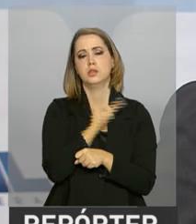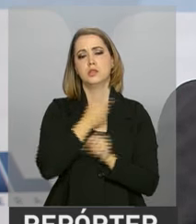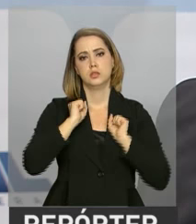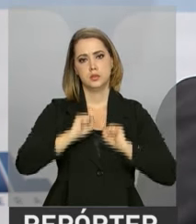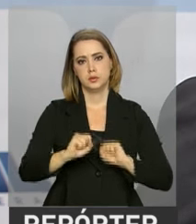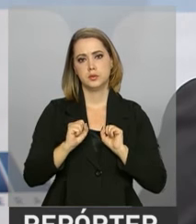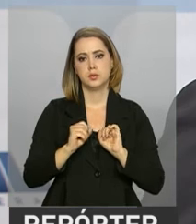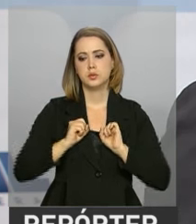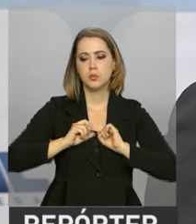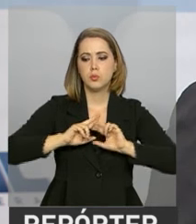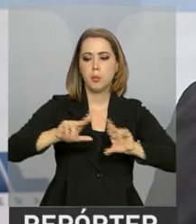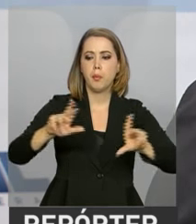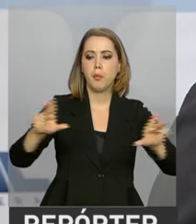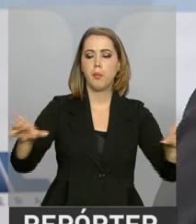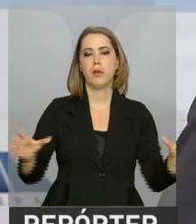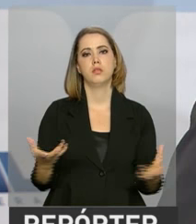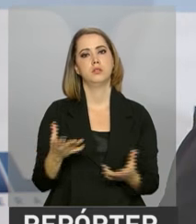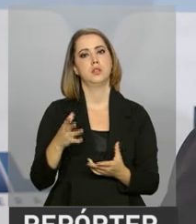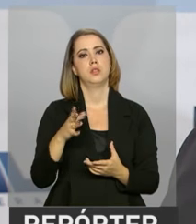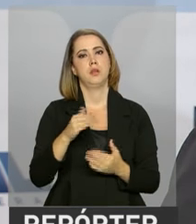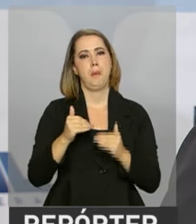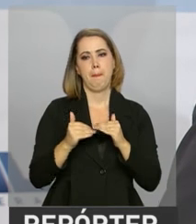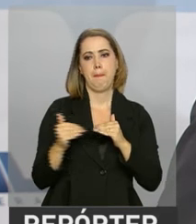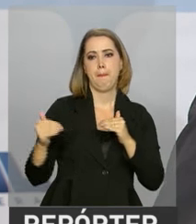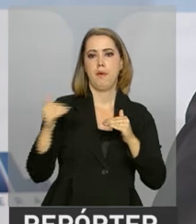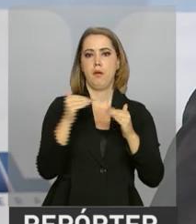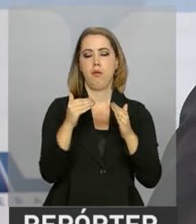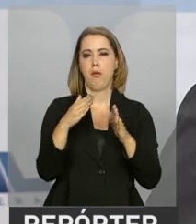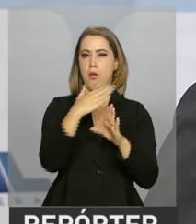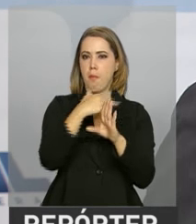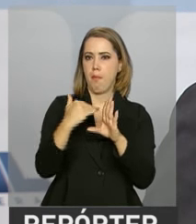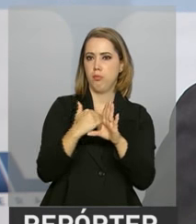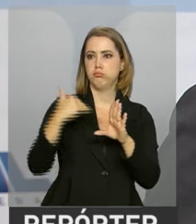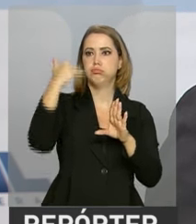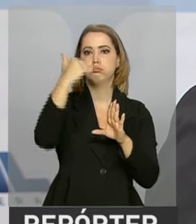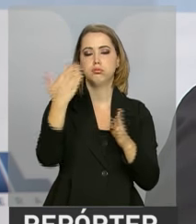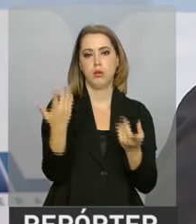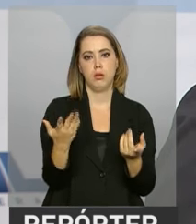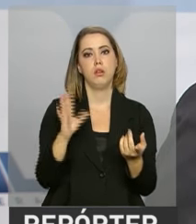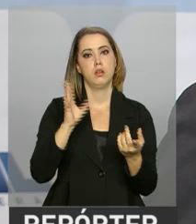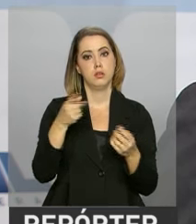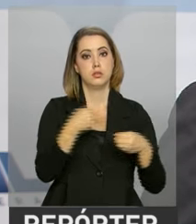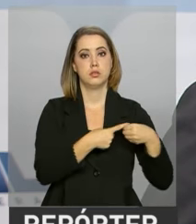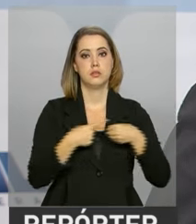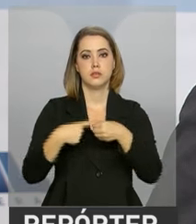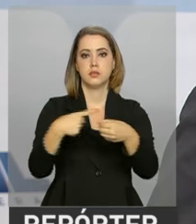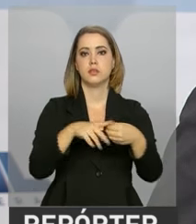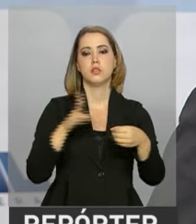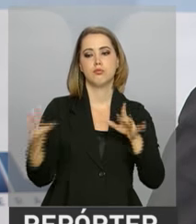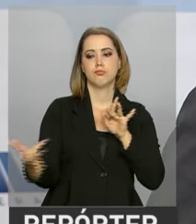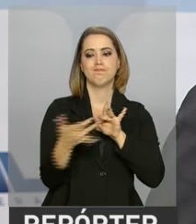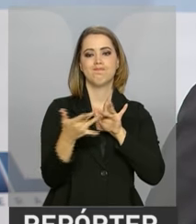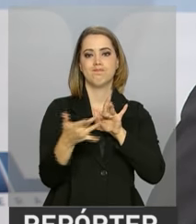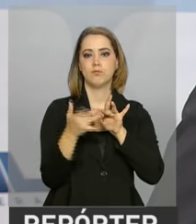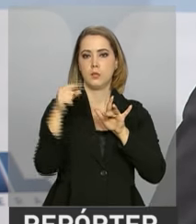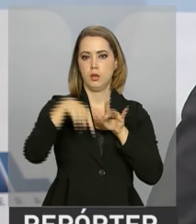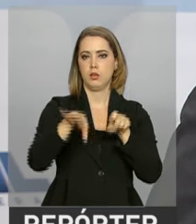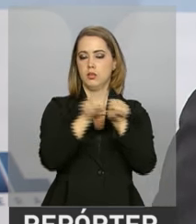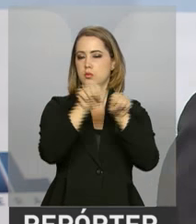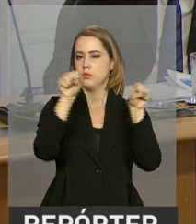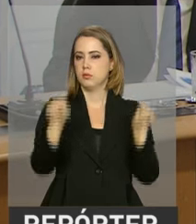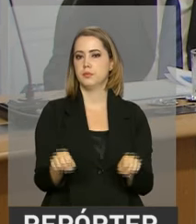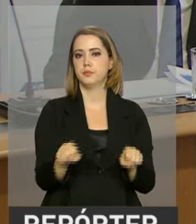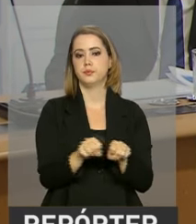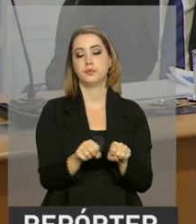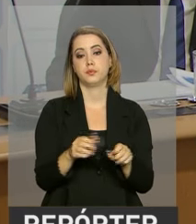grande maioria imensa maioria dos das unidades básicas de saúde conectadas aqui no nosso sistema no nosso painel de